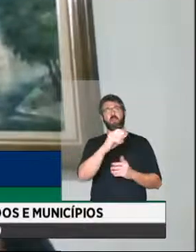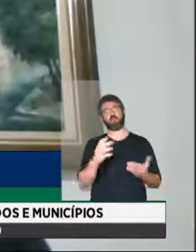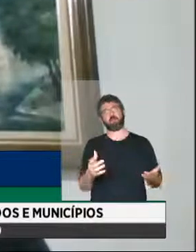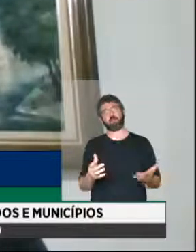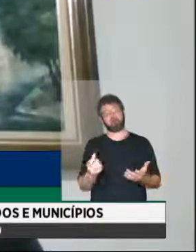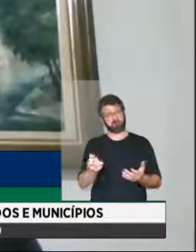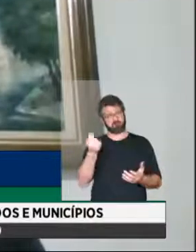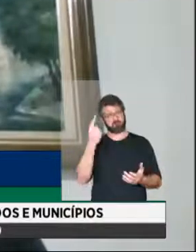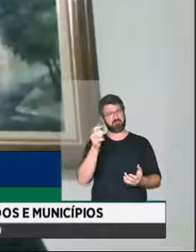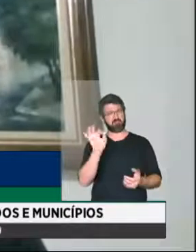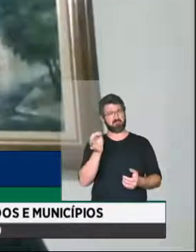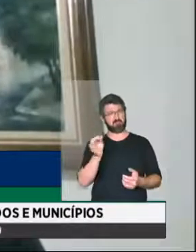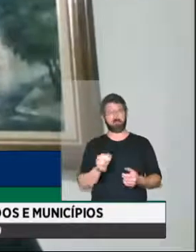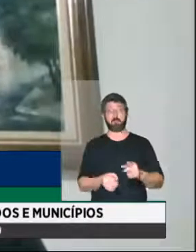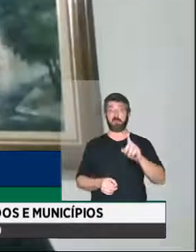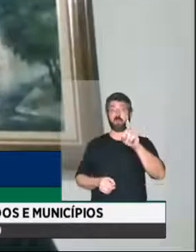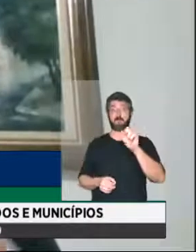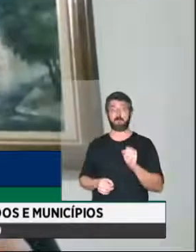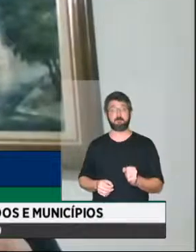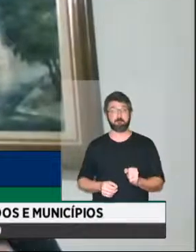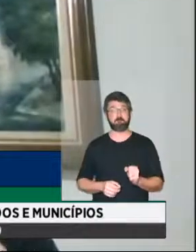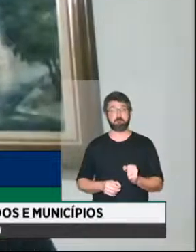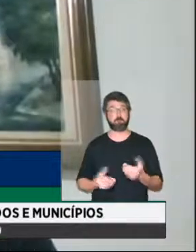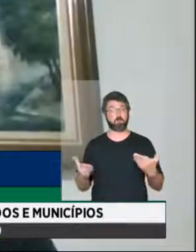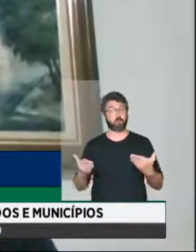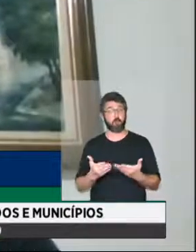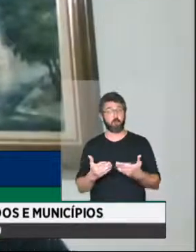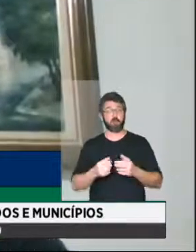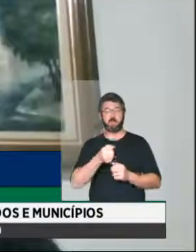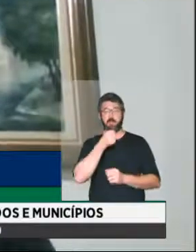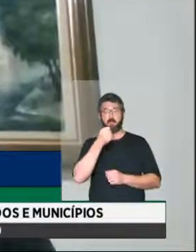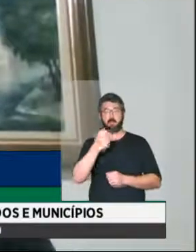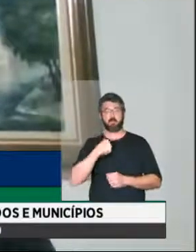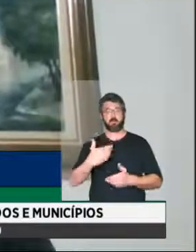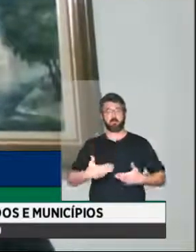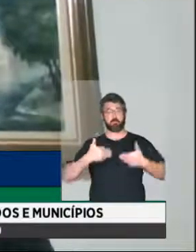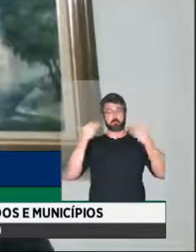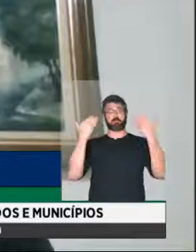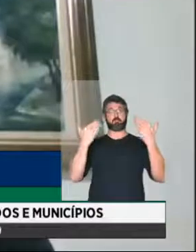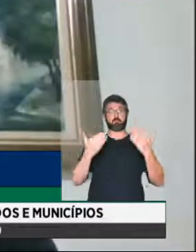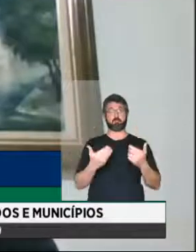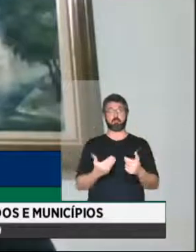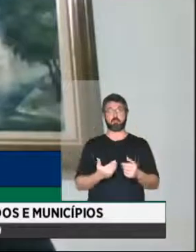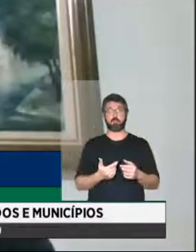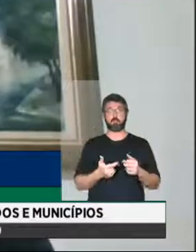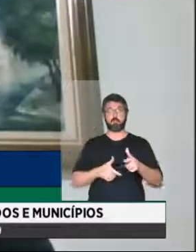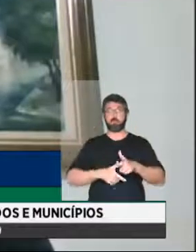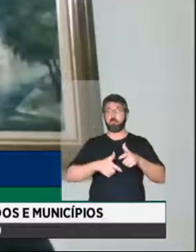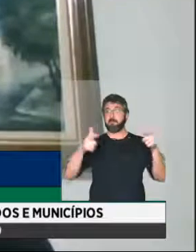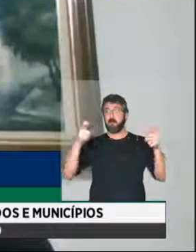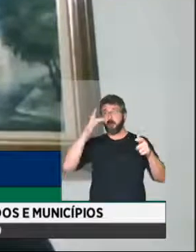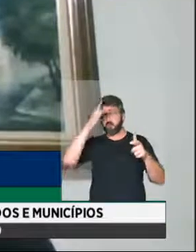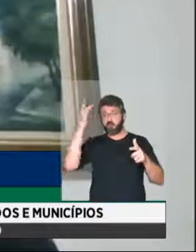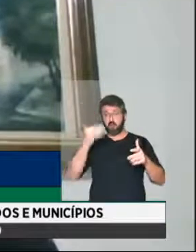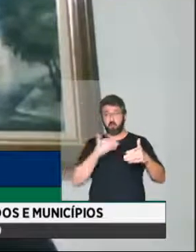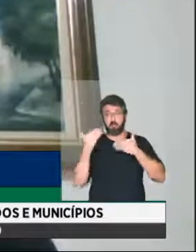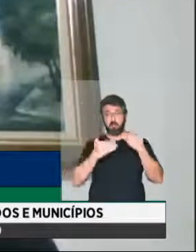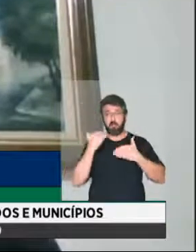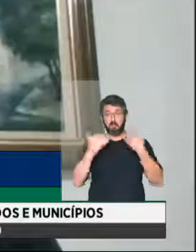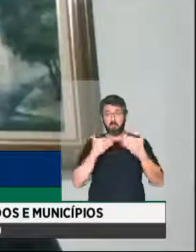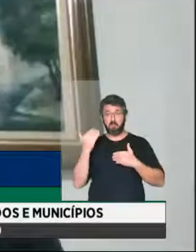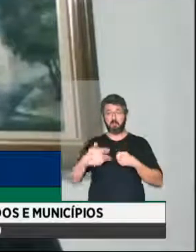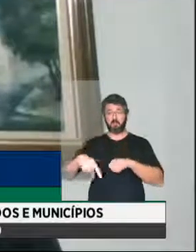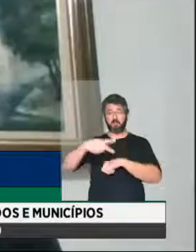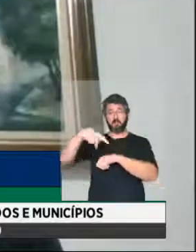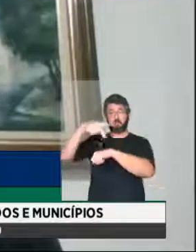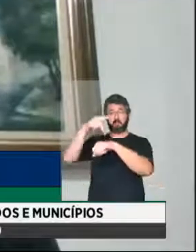muito estranho. Aliás, hoje uma reportagem que me chocou muito. A maioria dos que estão morrendo em